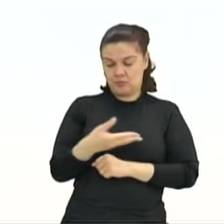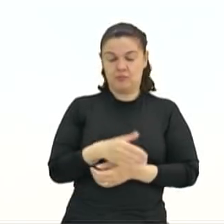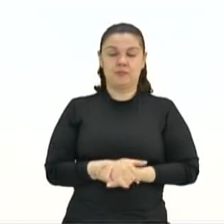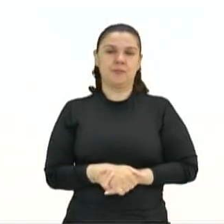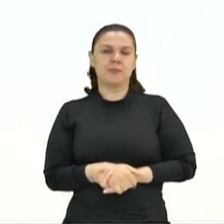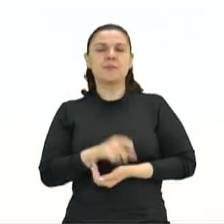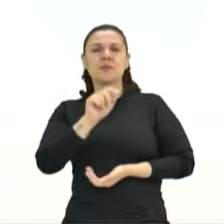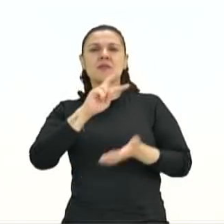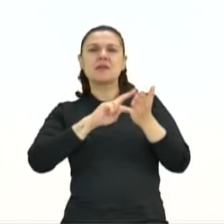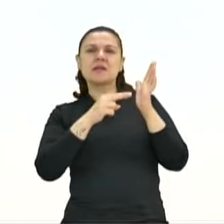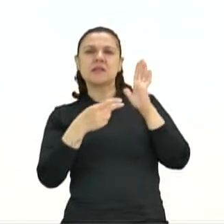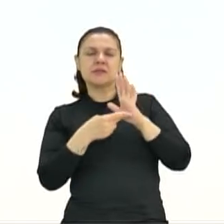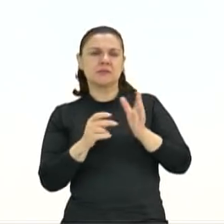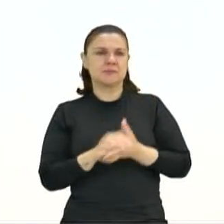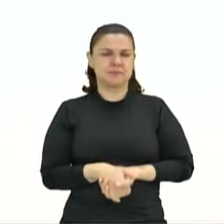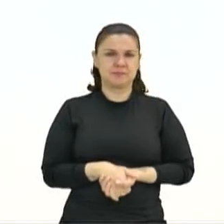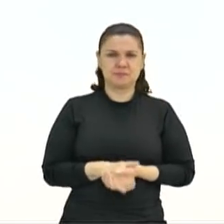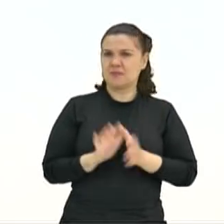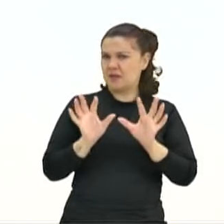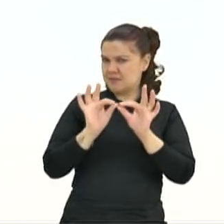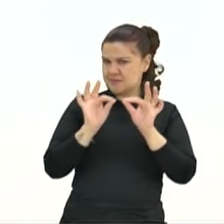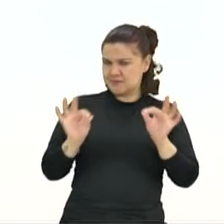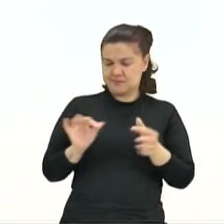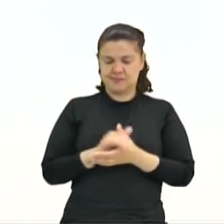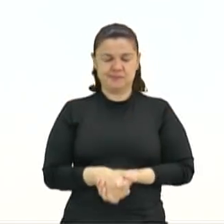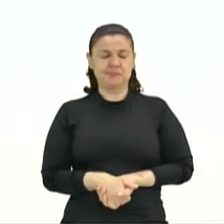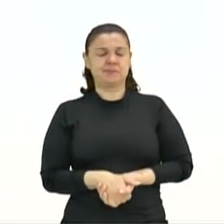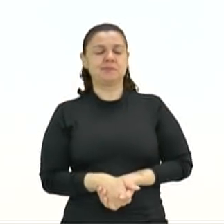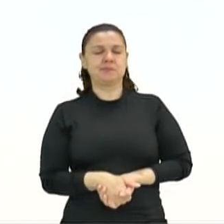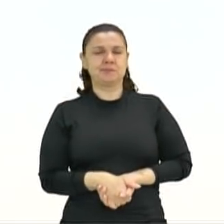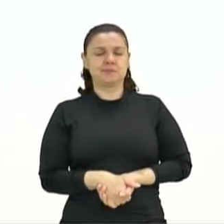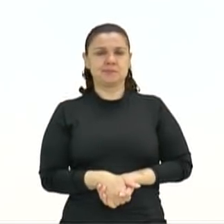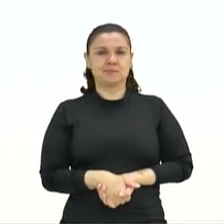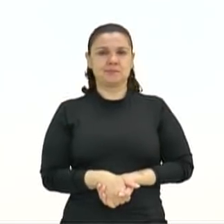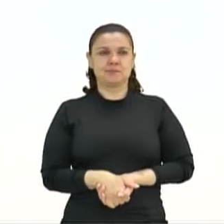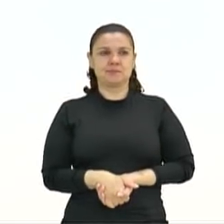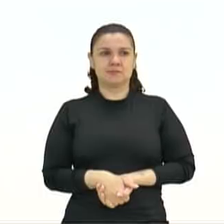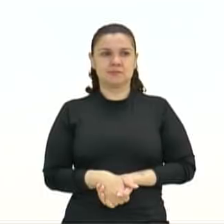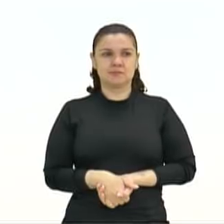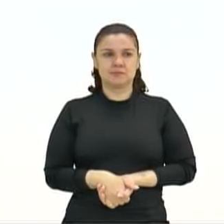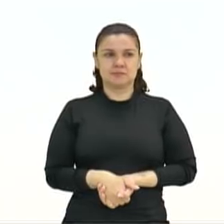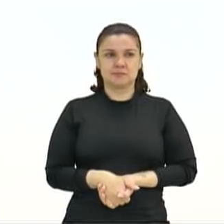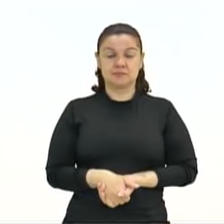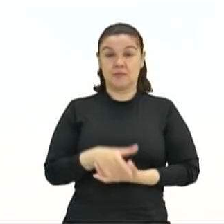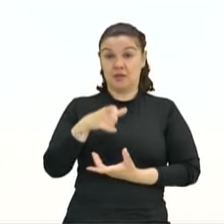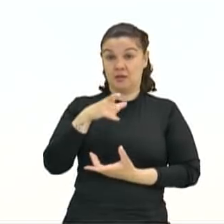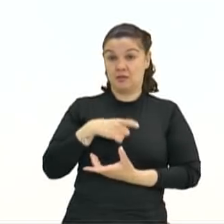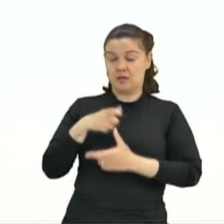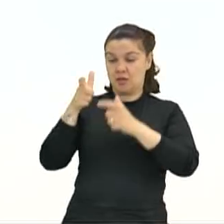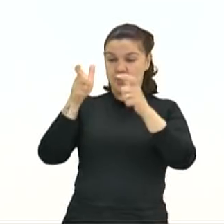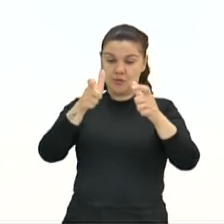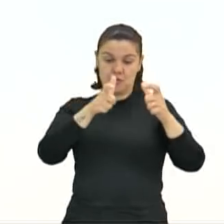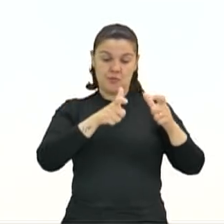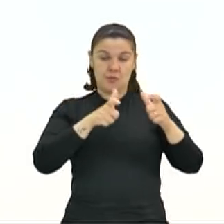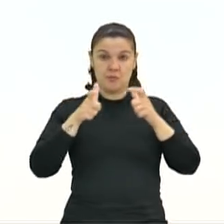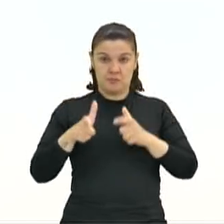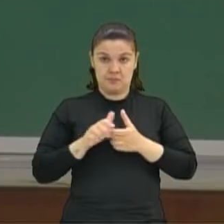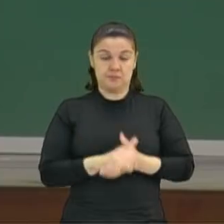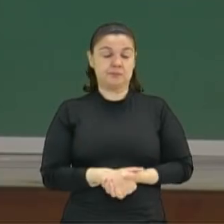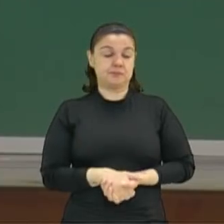ciclo. O que isso quer dizer, simplificando aqui para nós? Tem lugares em que um